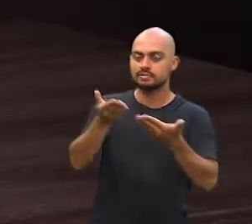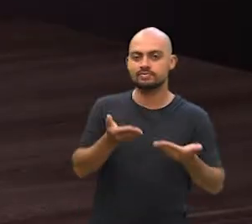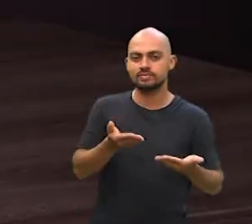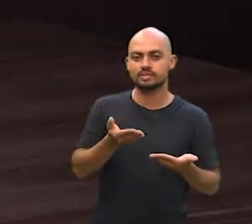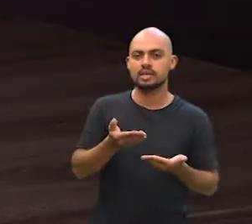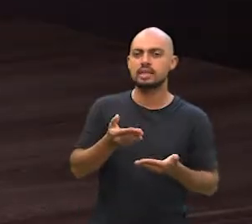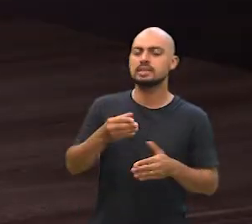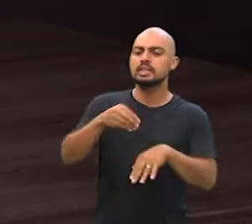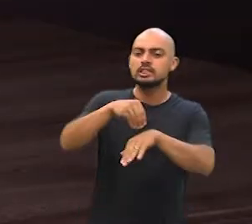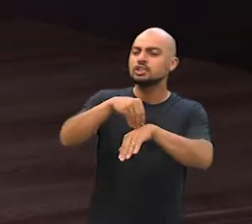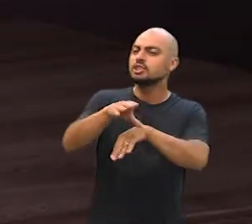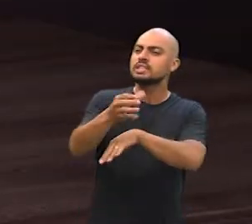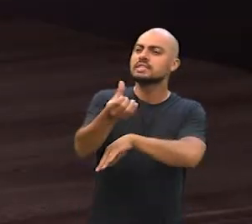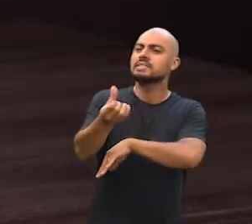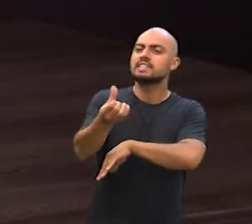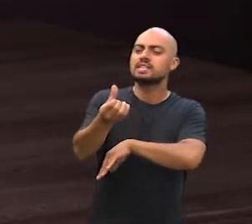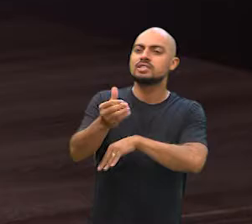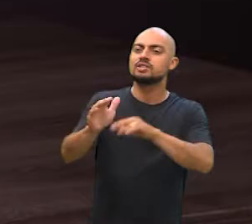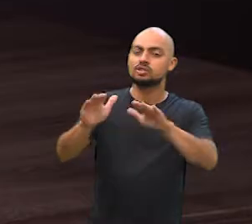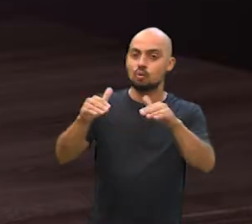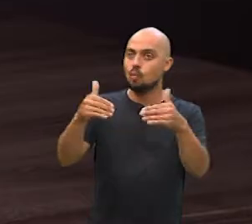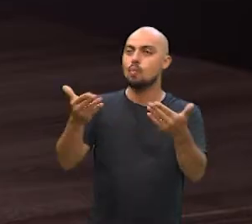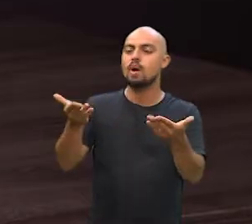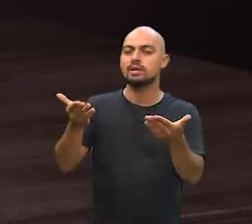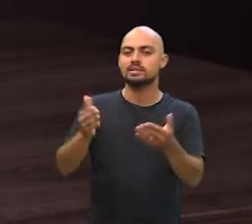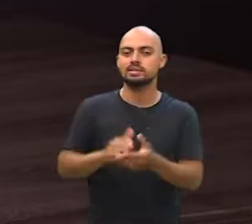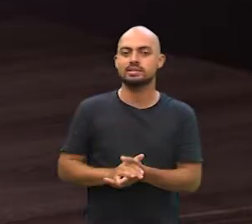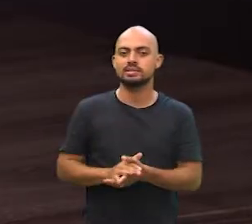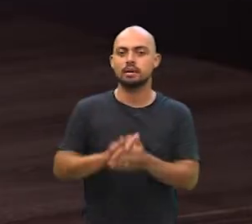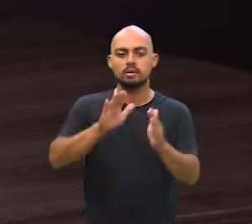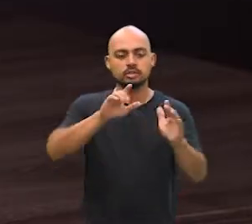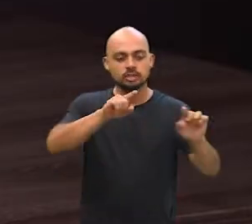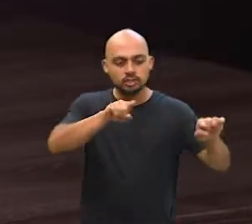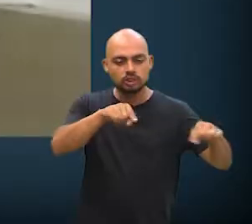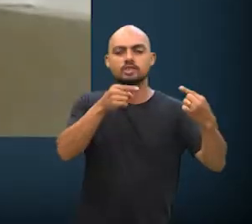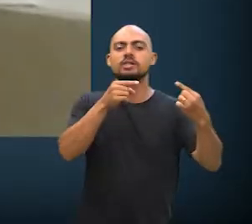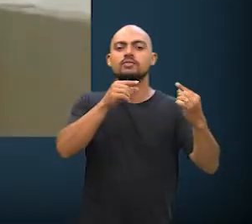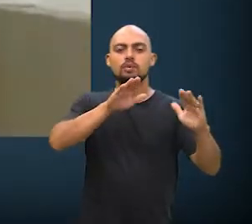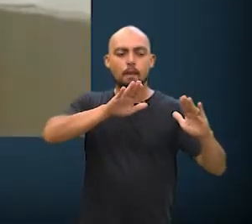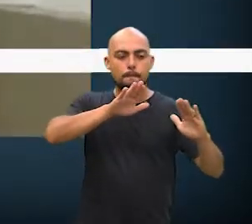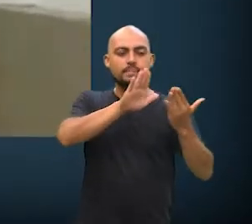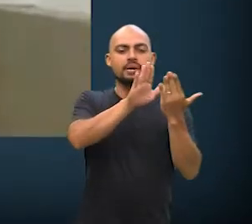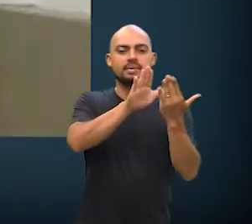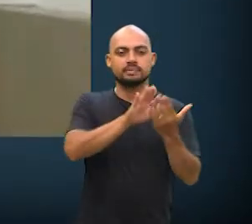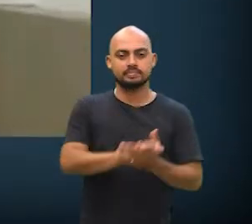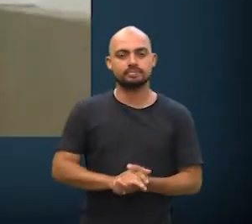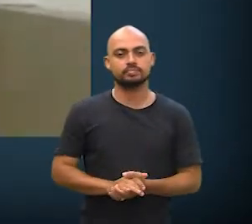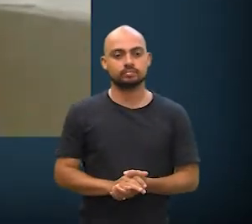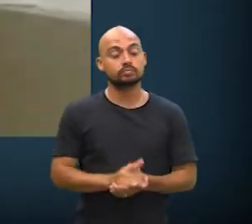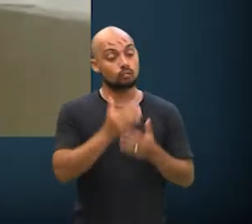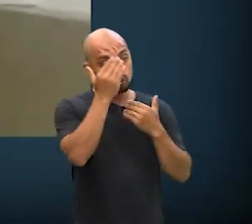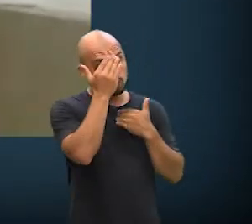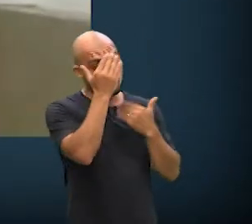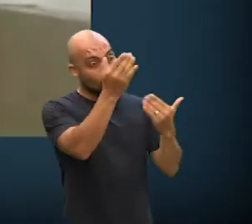são essas 6 dicas importantes para encarar este desafio. Mina, obrigada pela